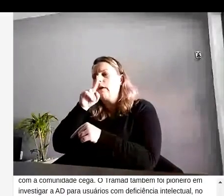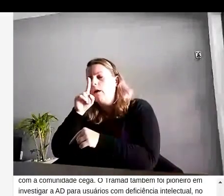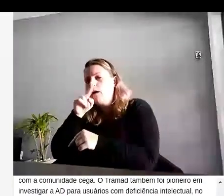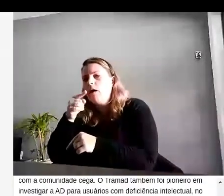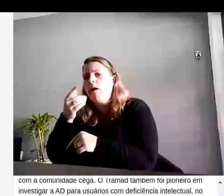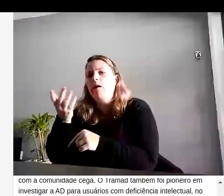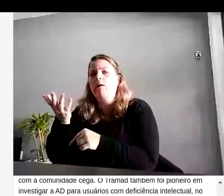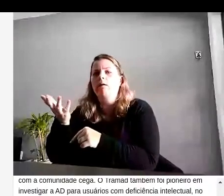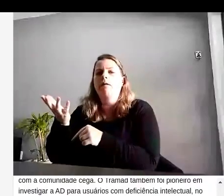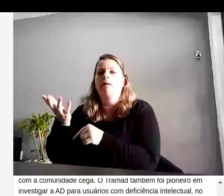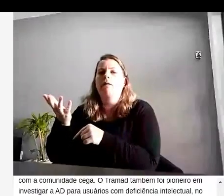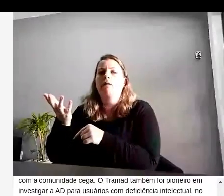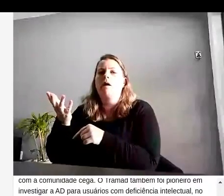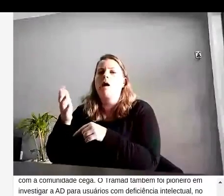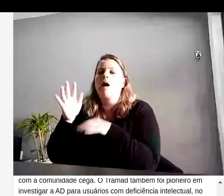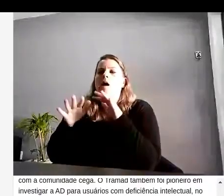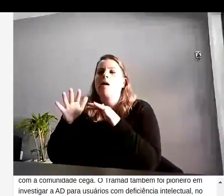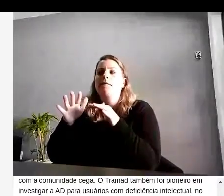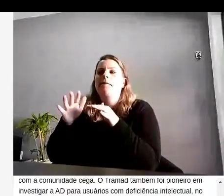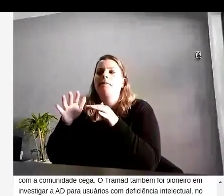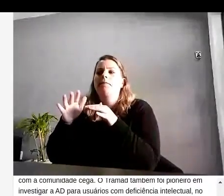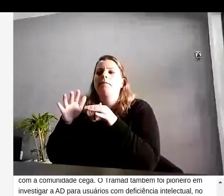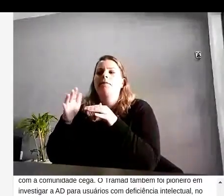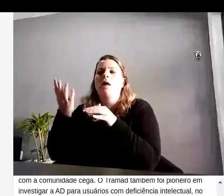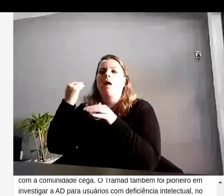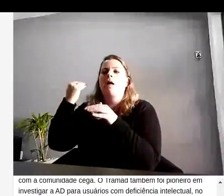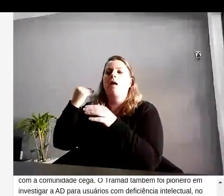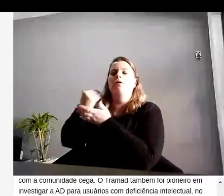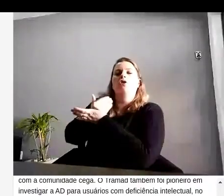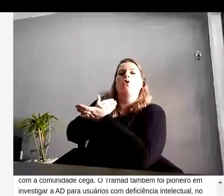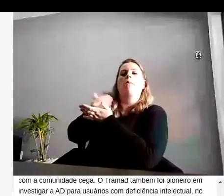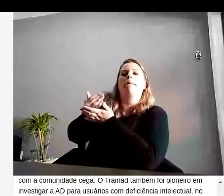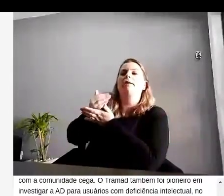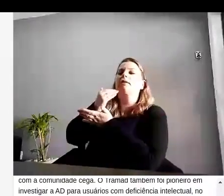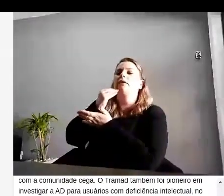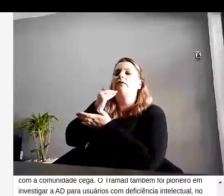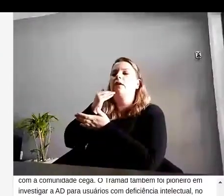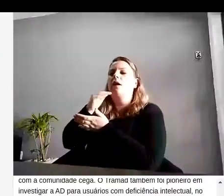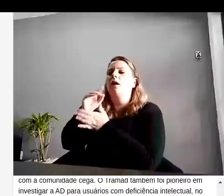algum apontamento lá no início foi resolvido no fim, ou no meio, ou